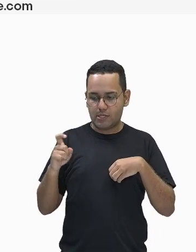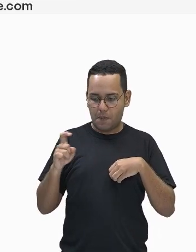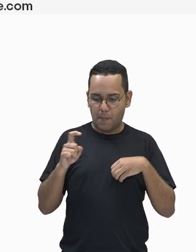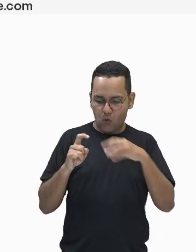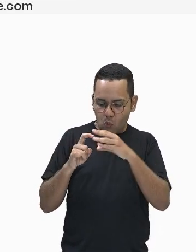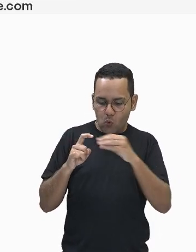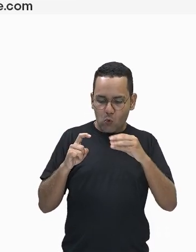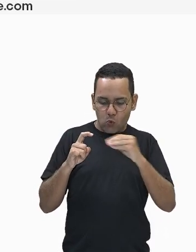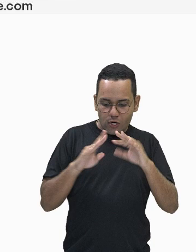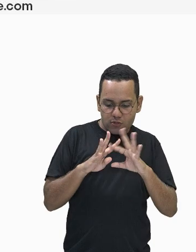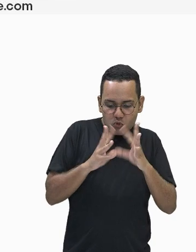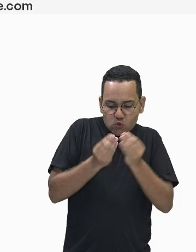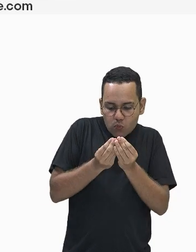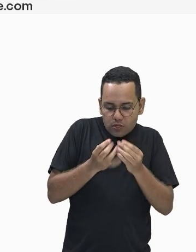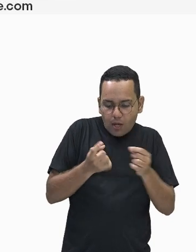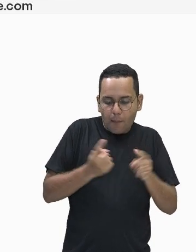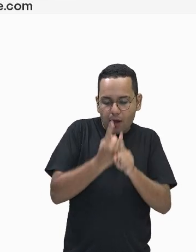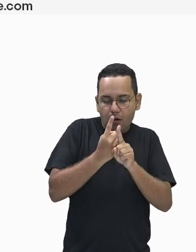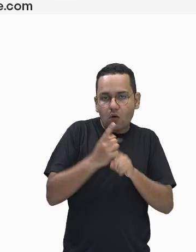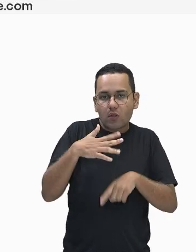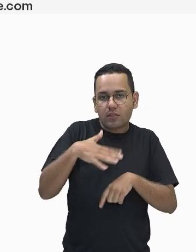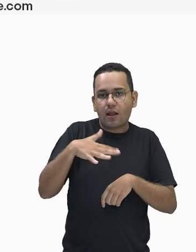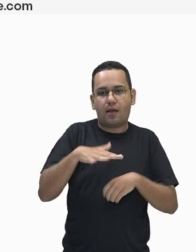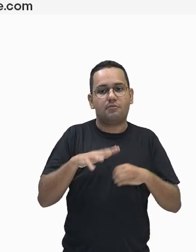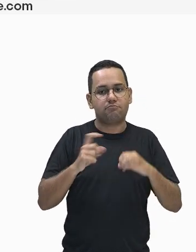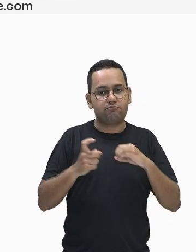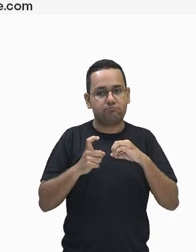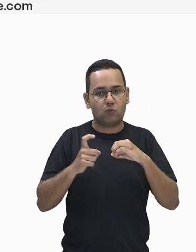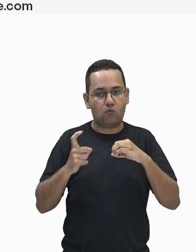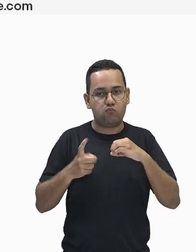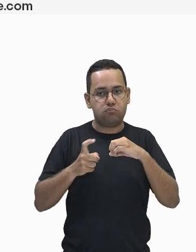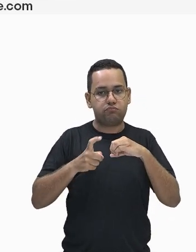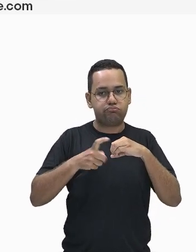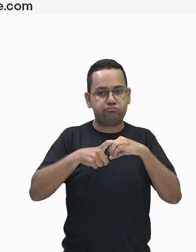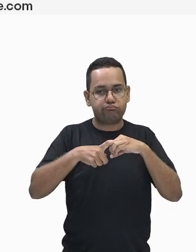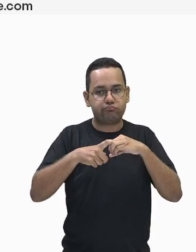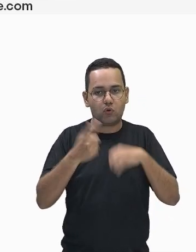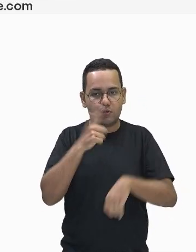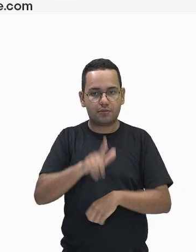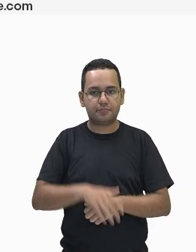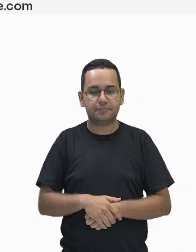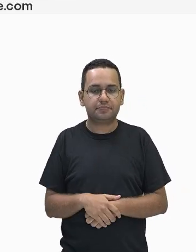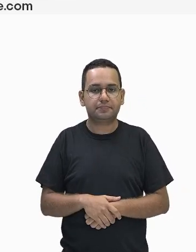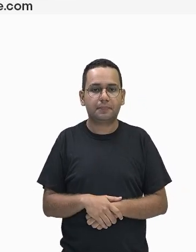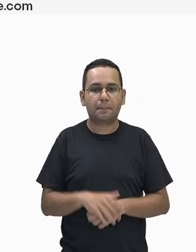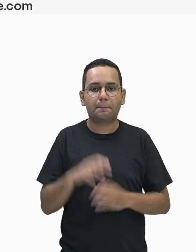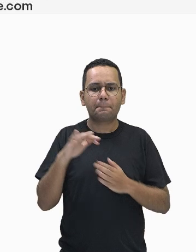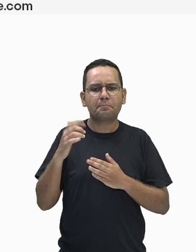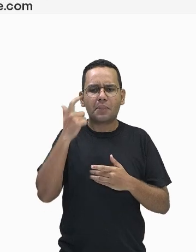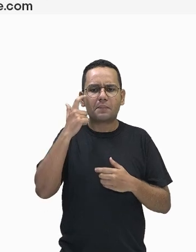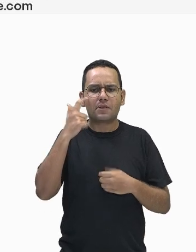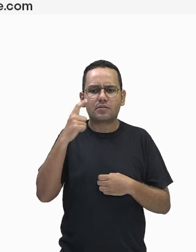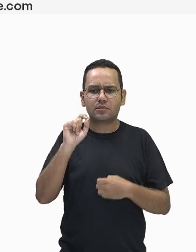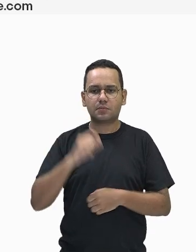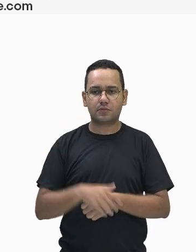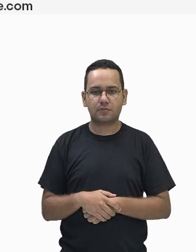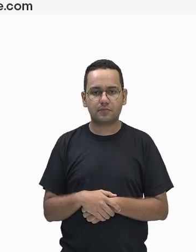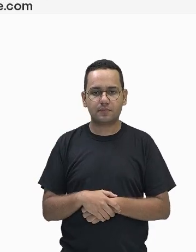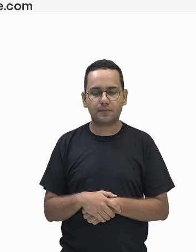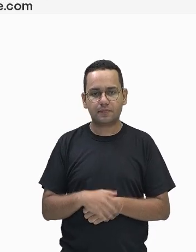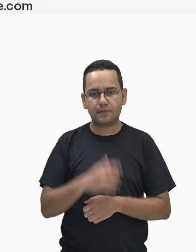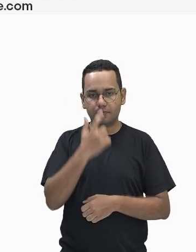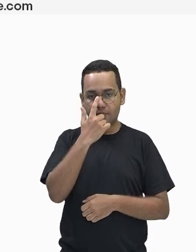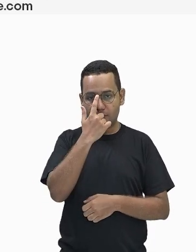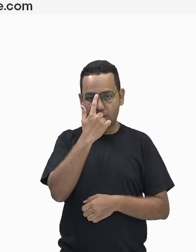que acontece aí, né? Perceba bem isso. Muitas vezes a gente costuma imaginar que a fertilização ou a fecundação,